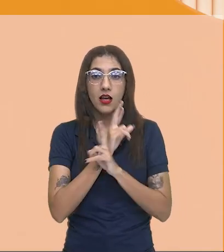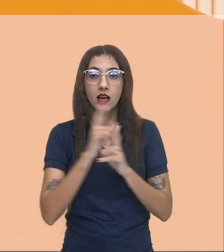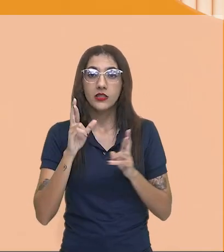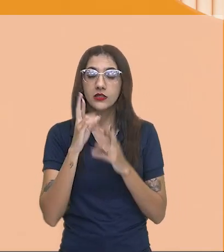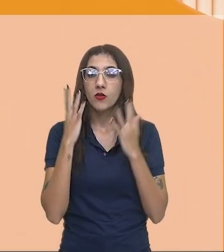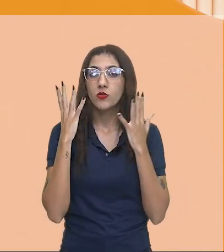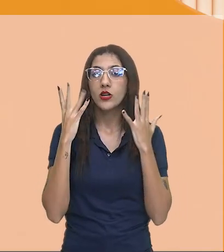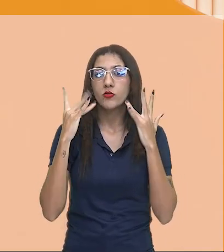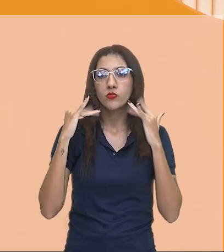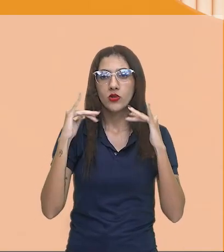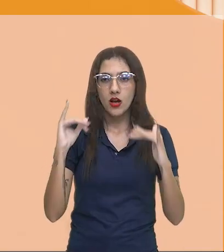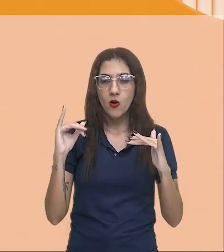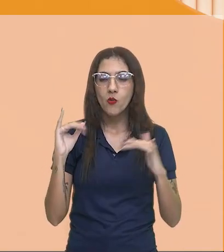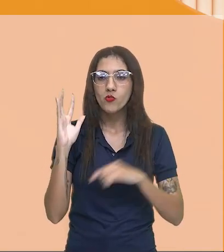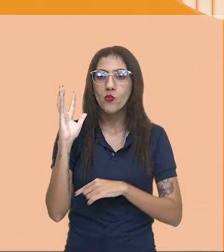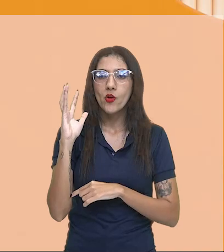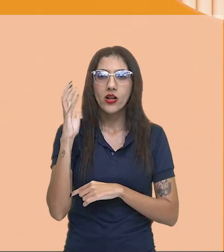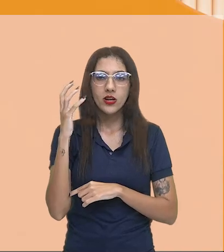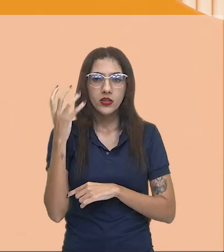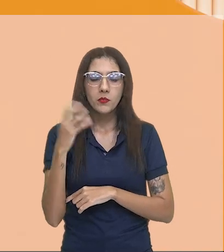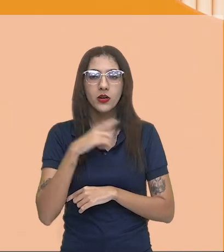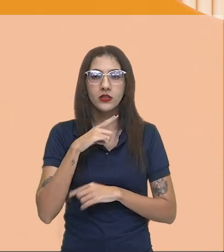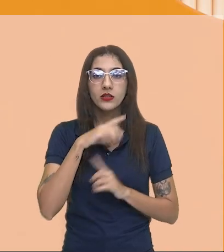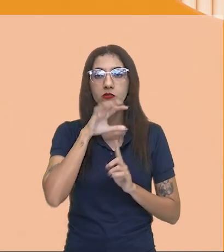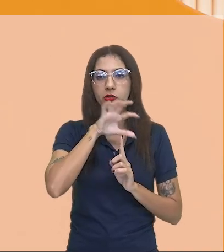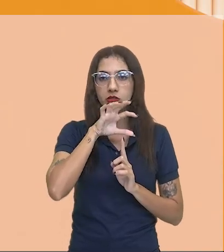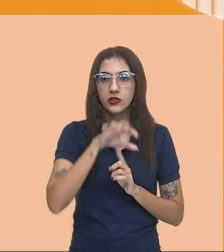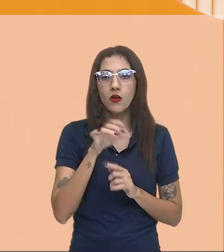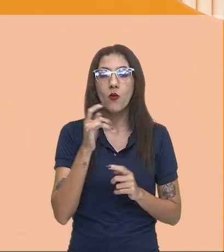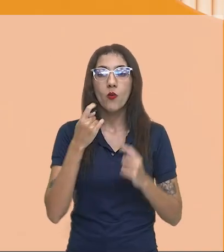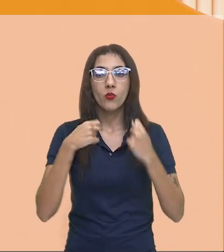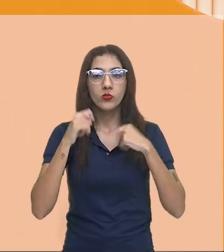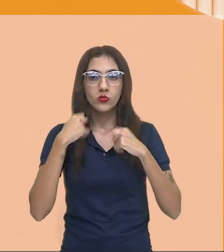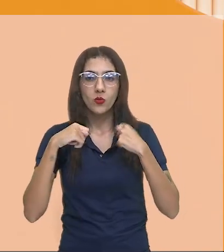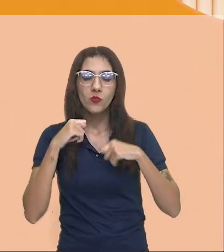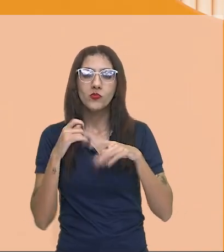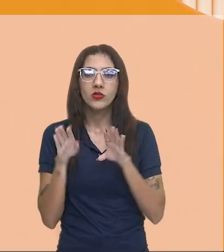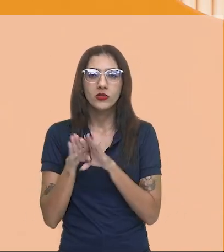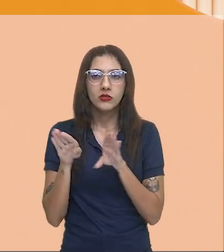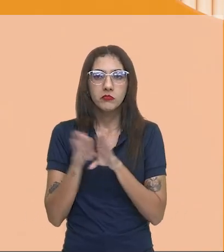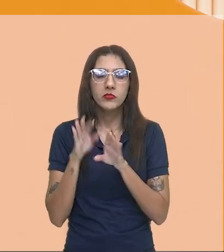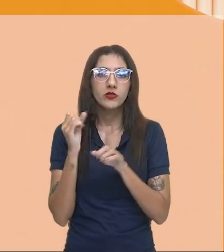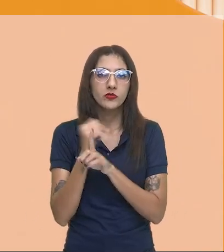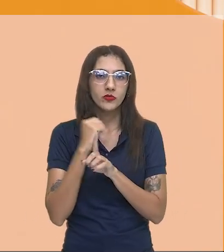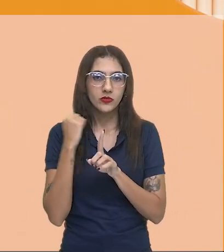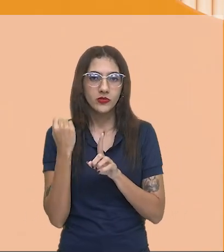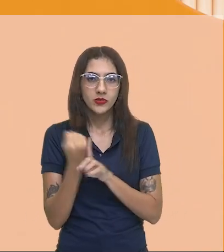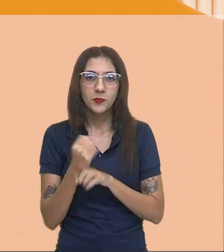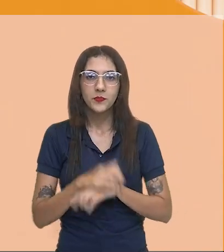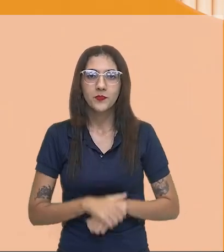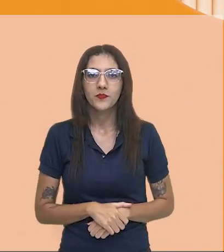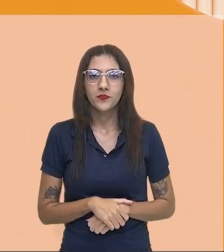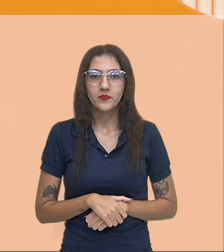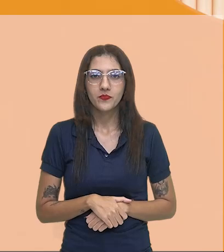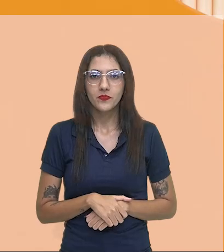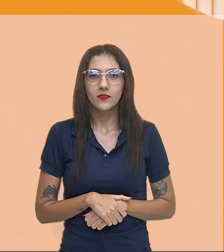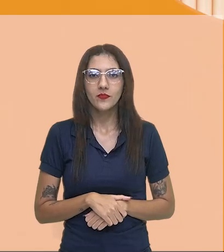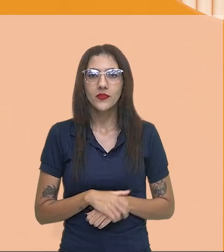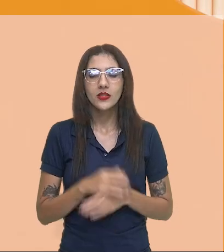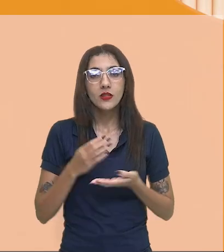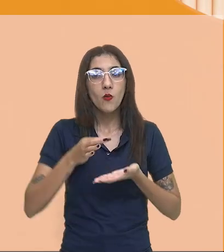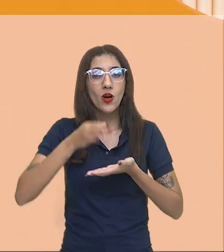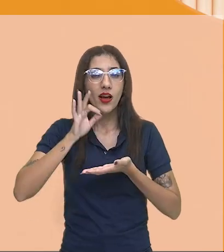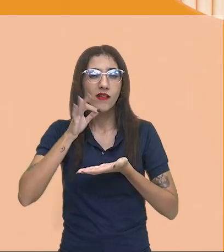biológica do tempo influencia a questão econômica e a questão social. Gente, então o café é apenas